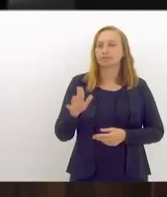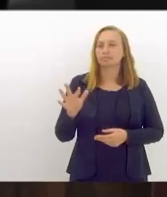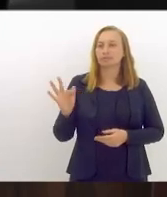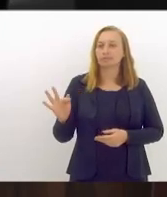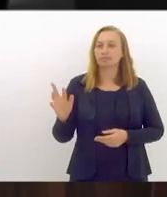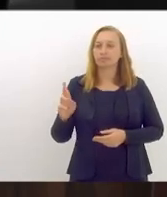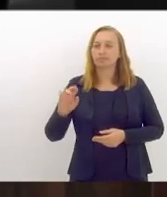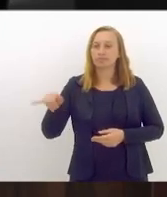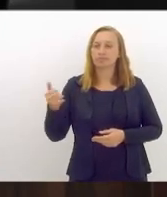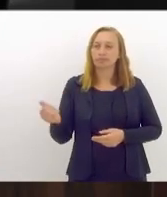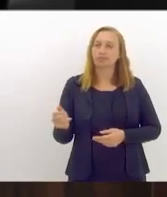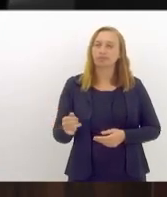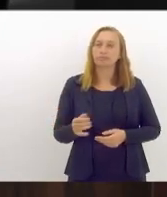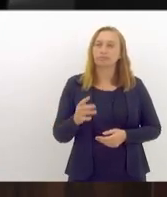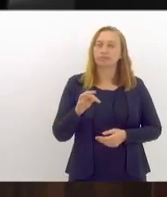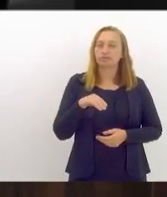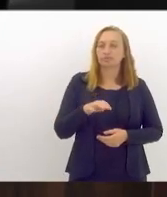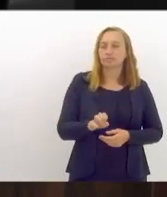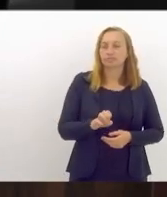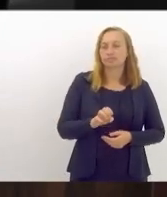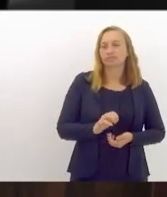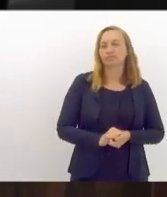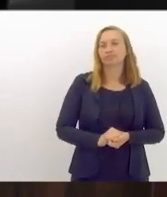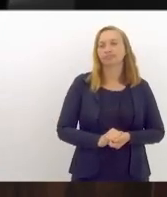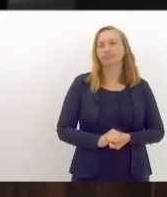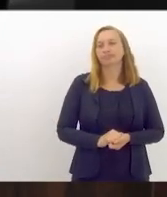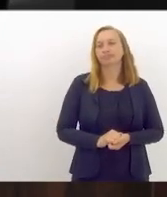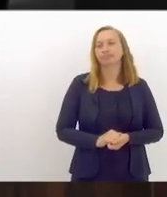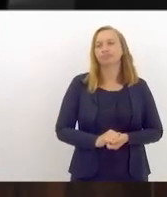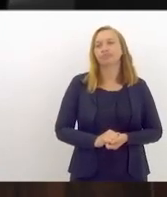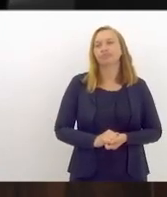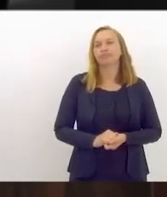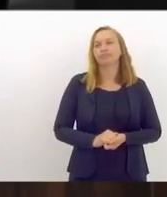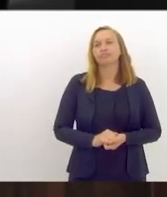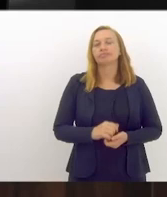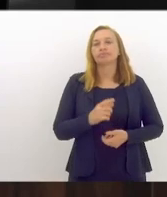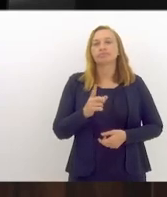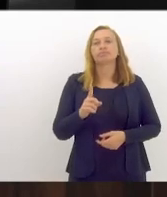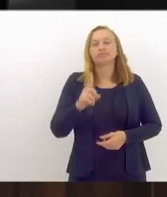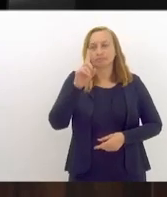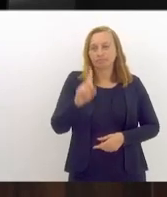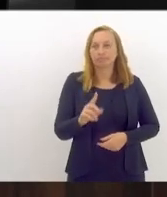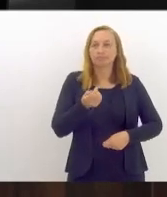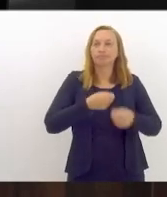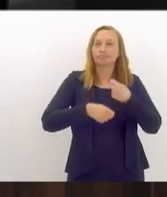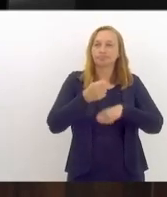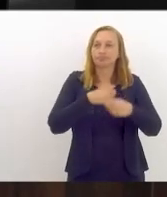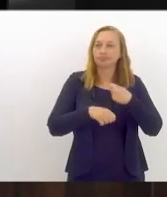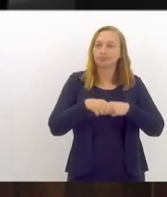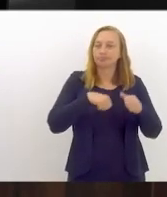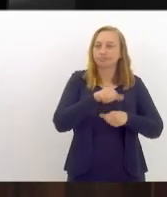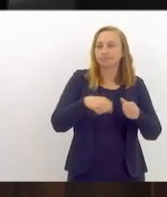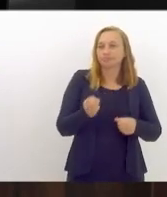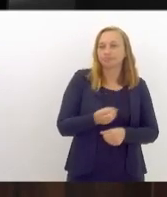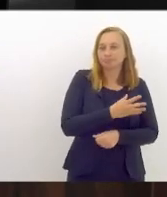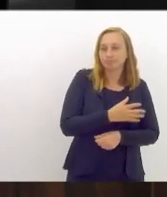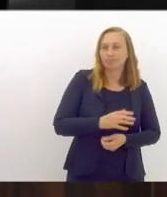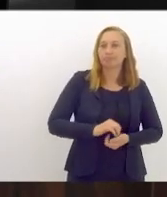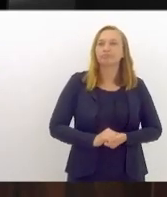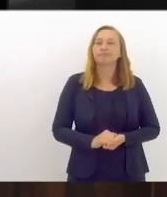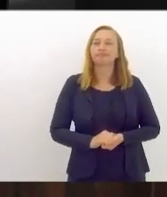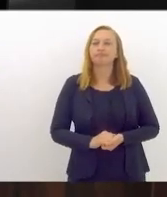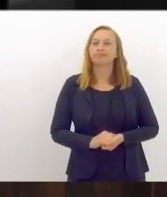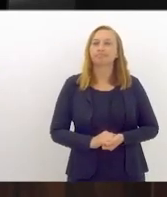nosso amigo Guilherme Mercedes Federação Nacional do Comércio diretor de Economia inovação José Domingos Vargas seção